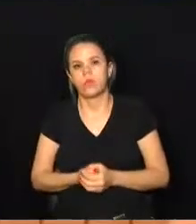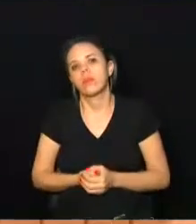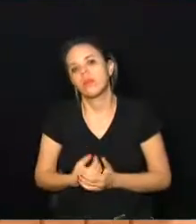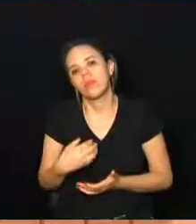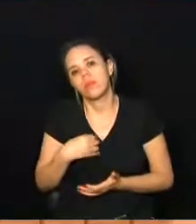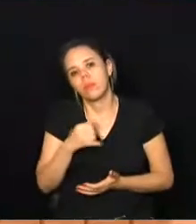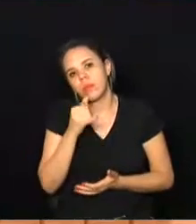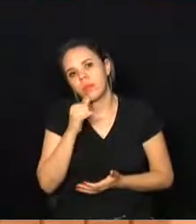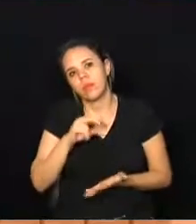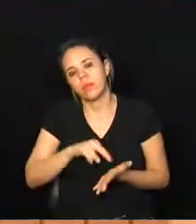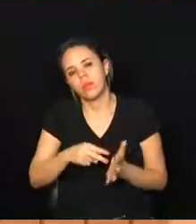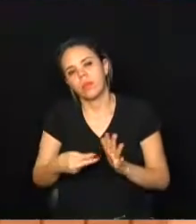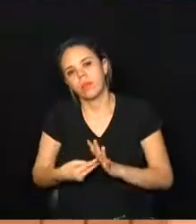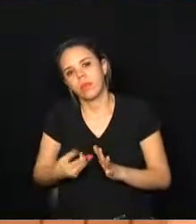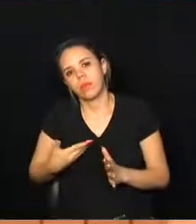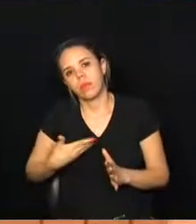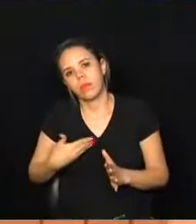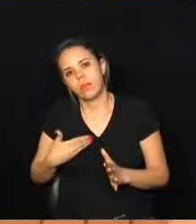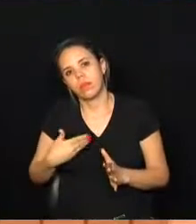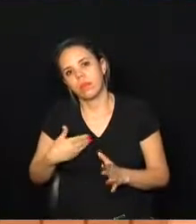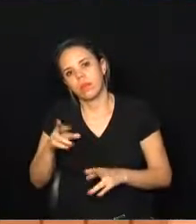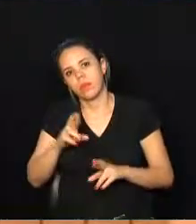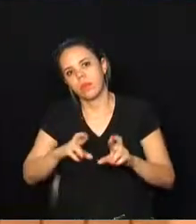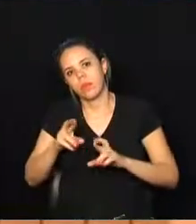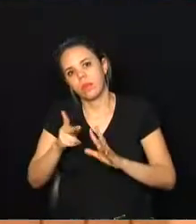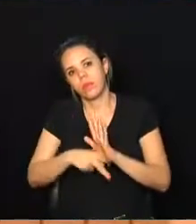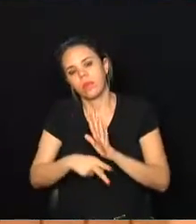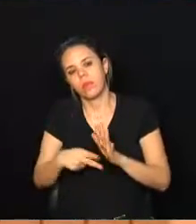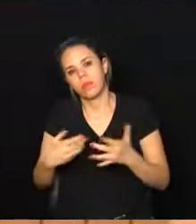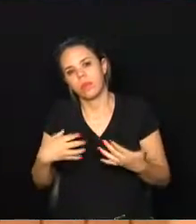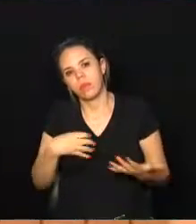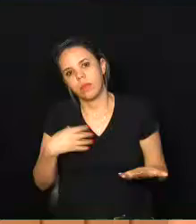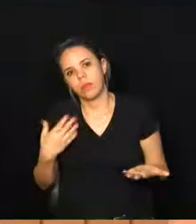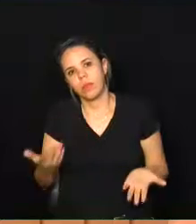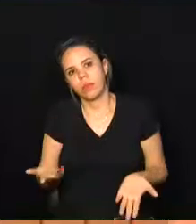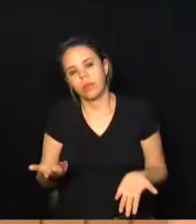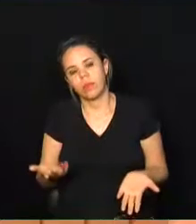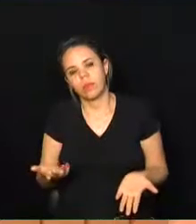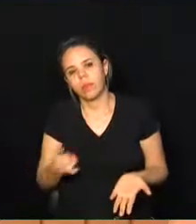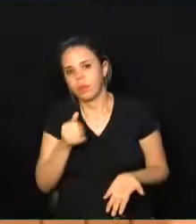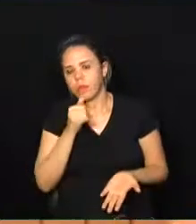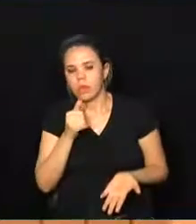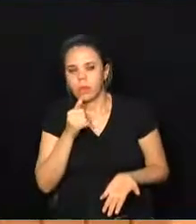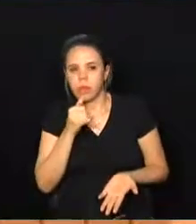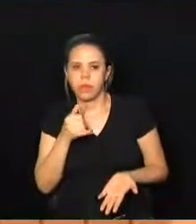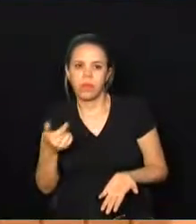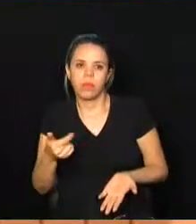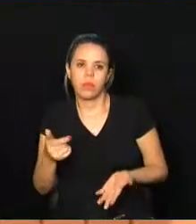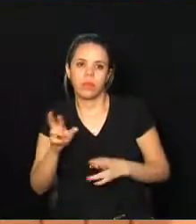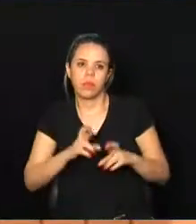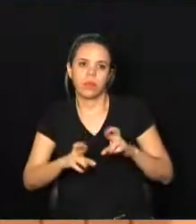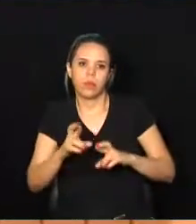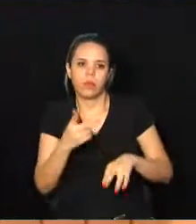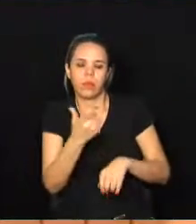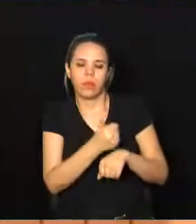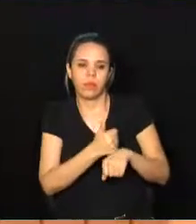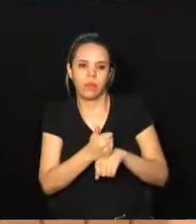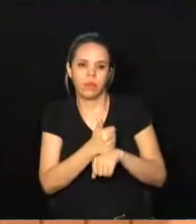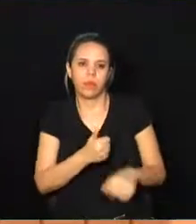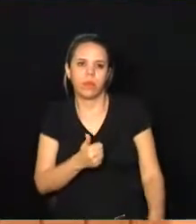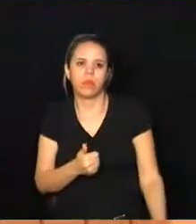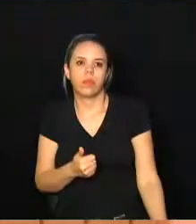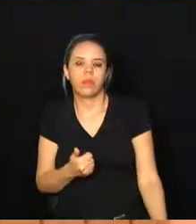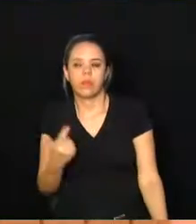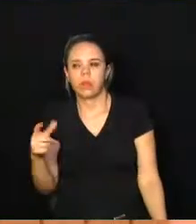maneira, a interpretação do colega que está lá analisando o projeto de outra maneira, aí passa para uma segunda análise de outro profissional, já interpreta